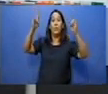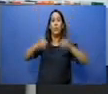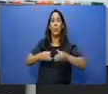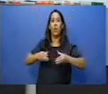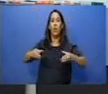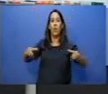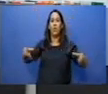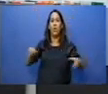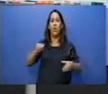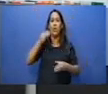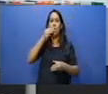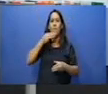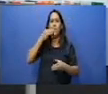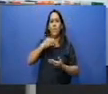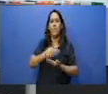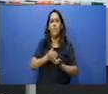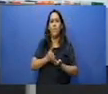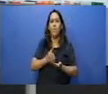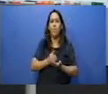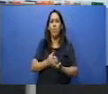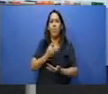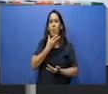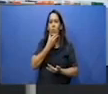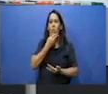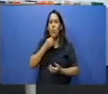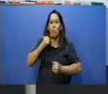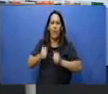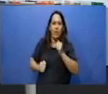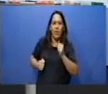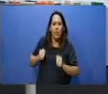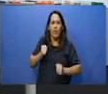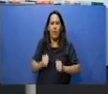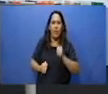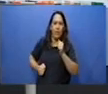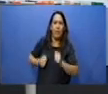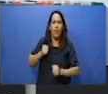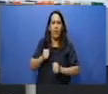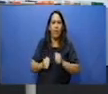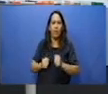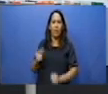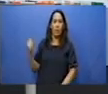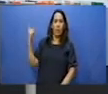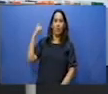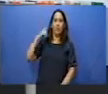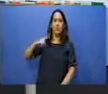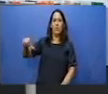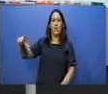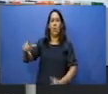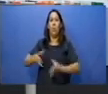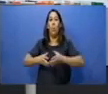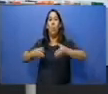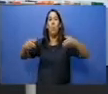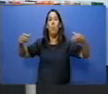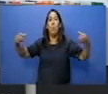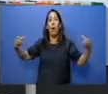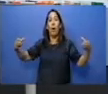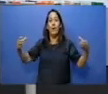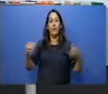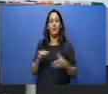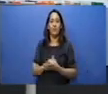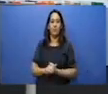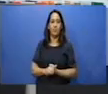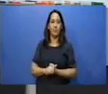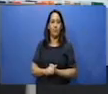o cara que correu mais rápido. Então, os recordes vão para esse livro que chama Guinness World